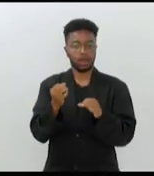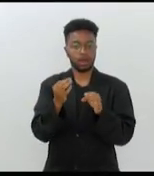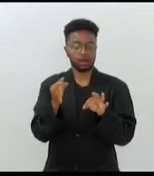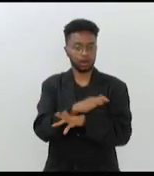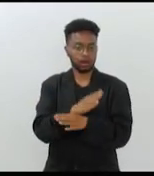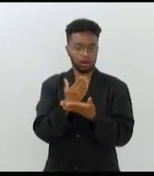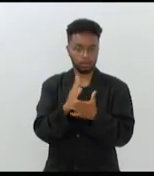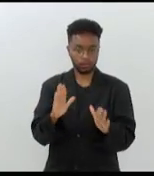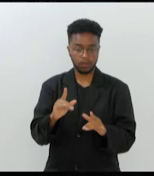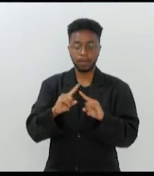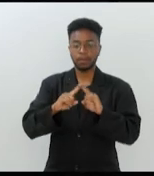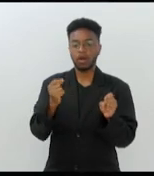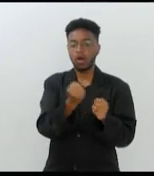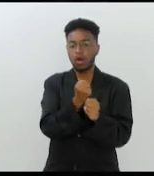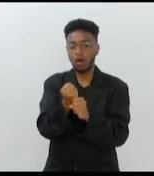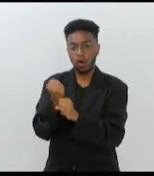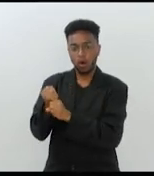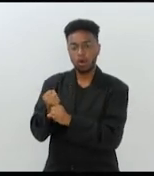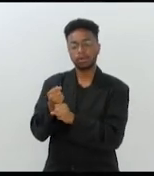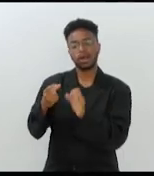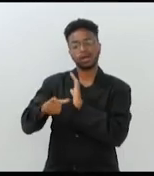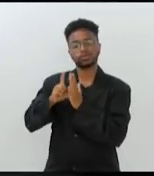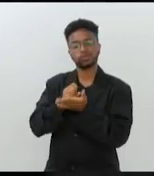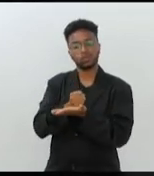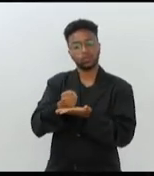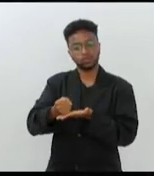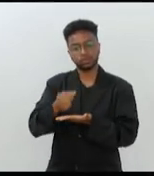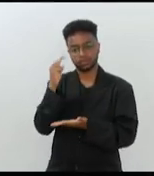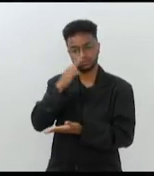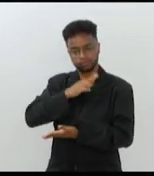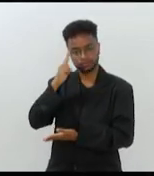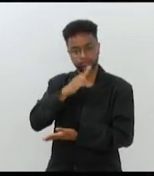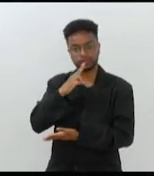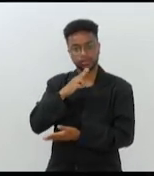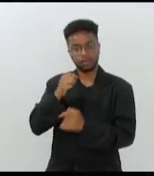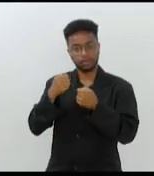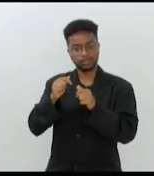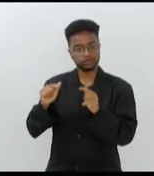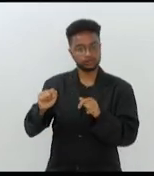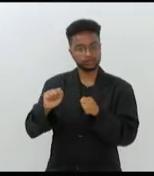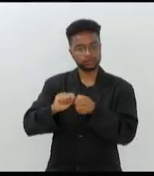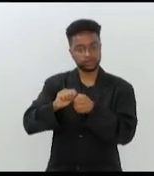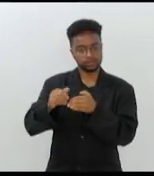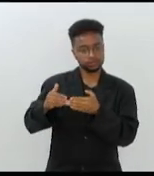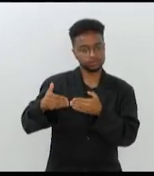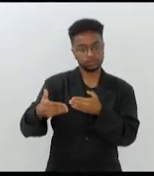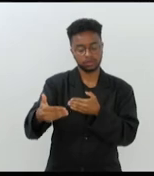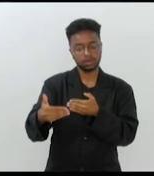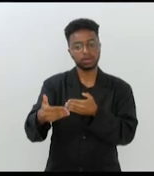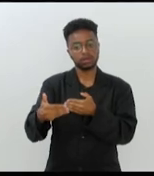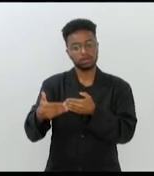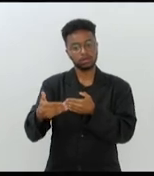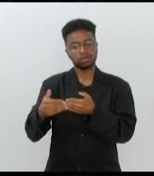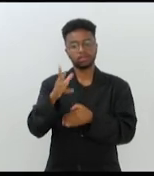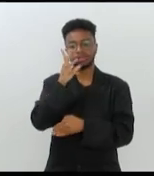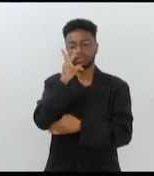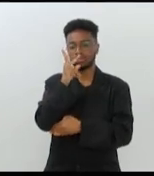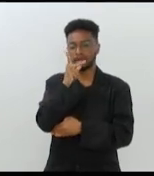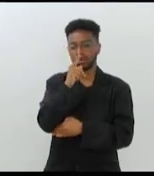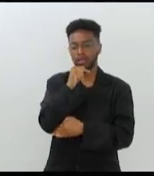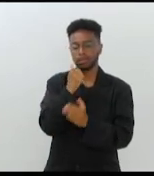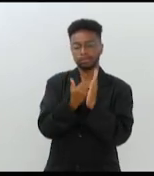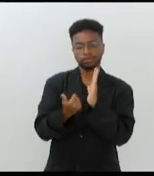as obras que seriam contratadas de formas emergenciais estão seguindo o demorado fluxo